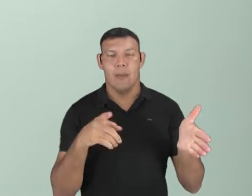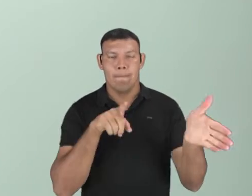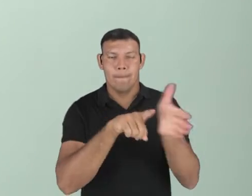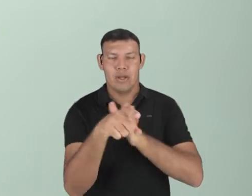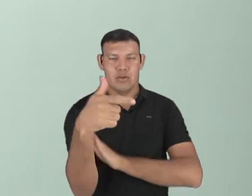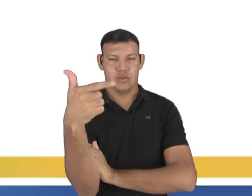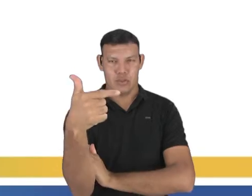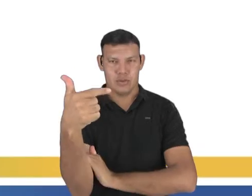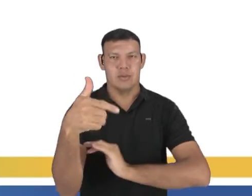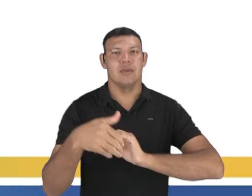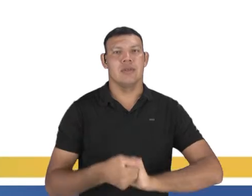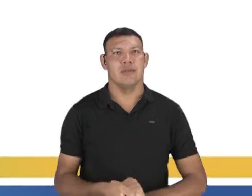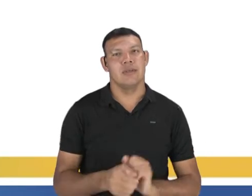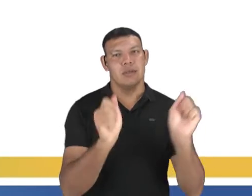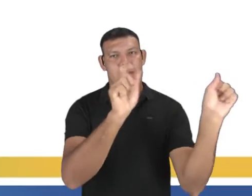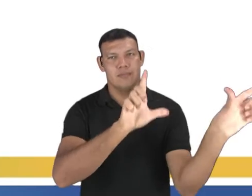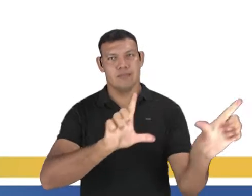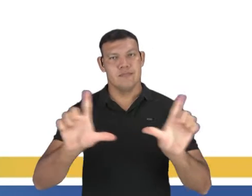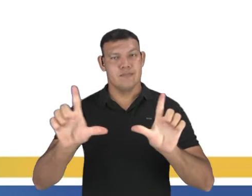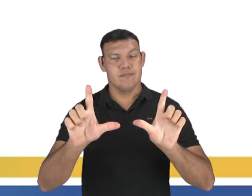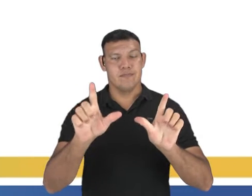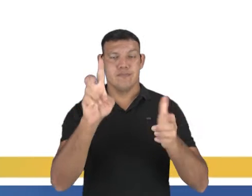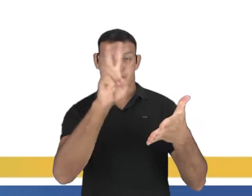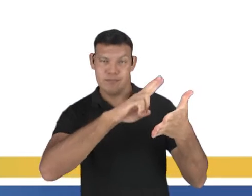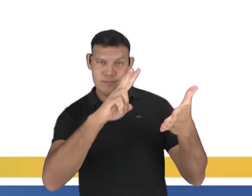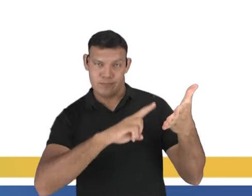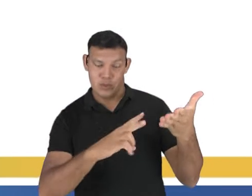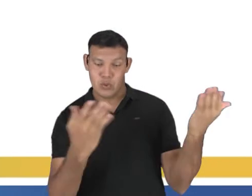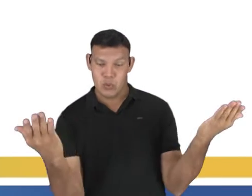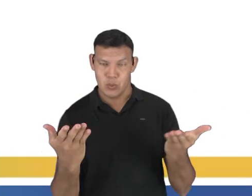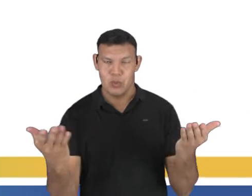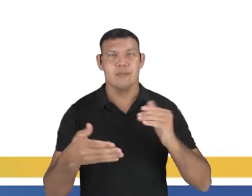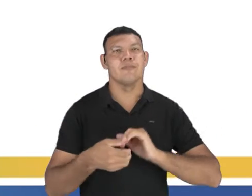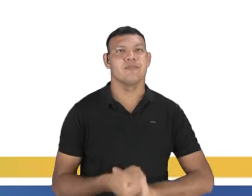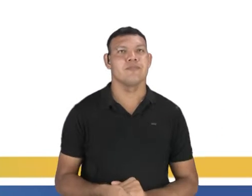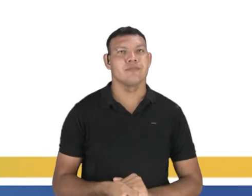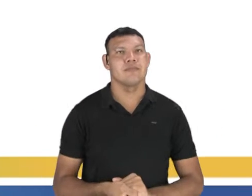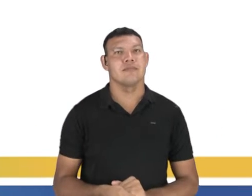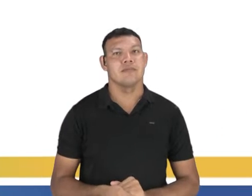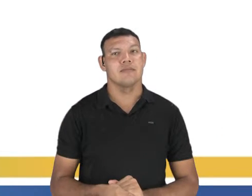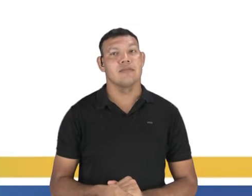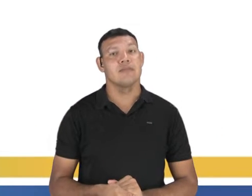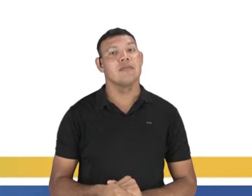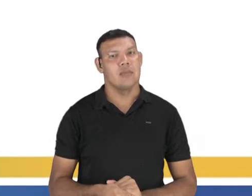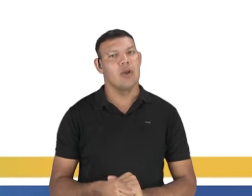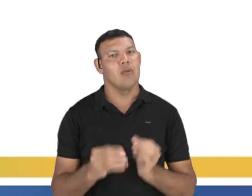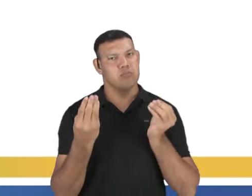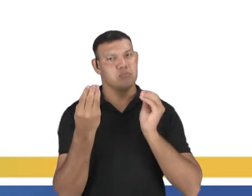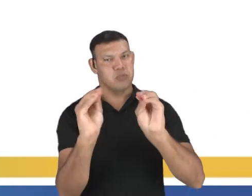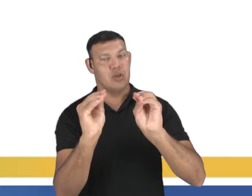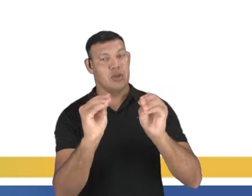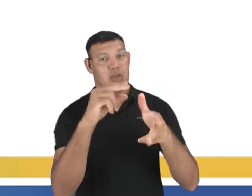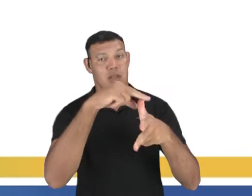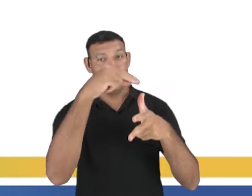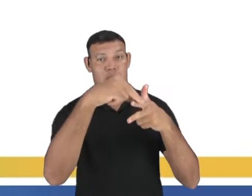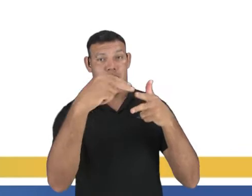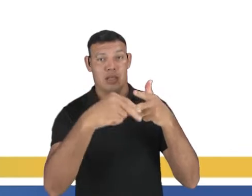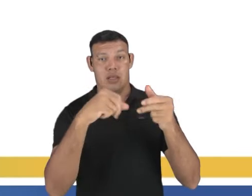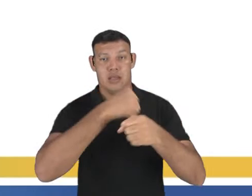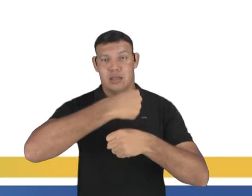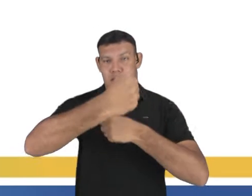questão. Acompanhe em tela a leitura da mesma. Questão essa que esteve no Enem de